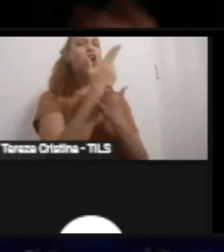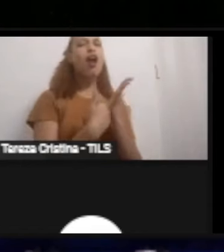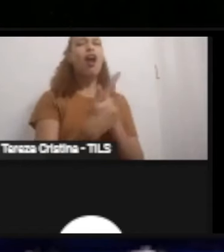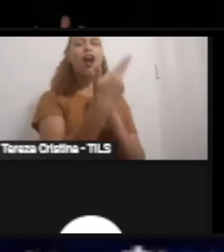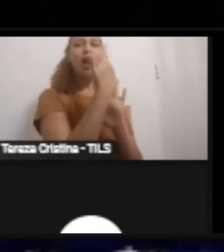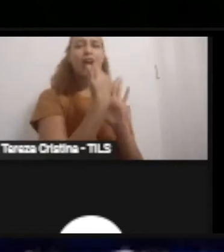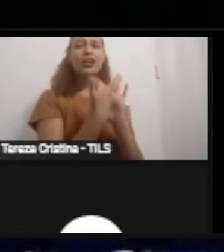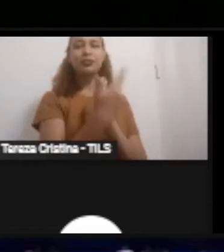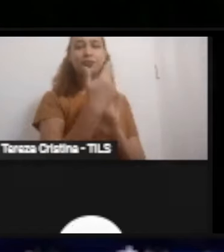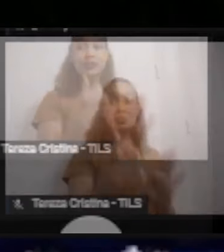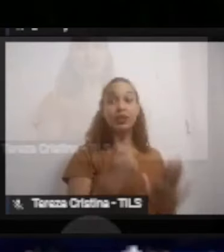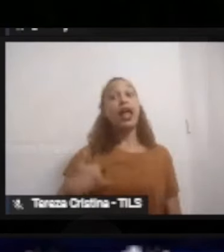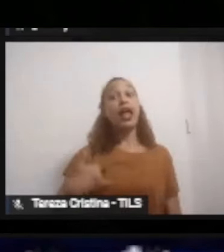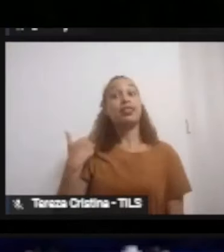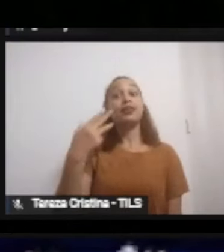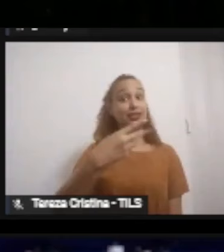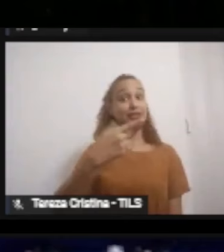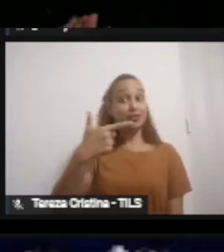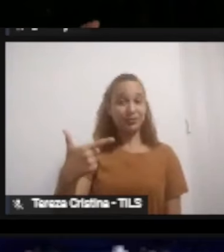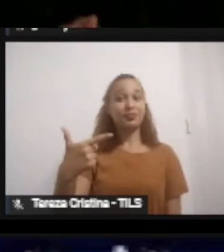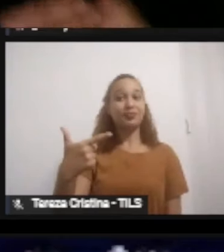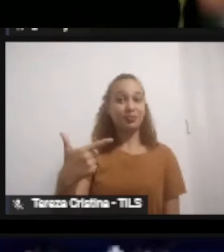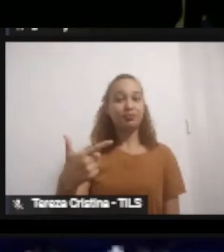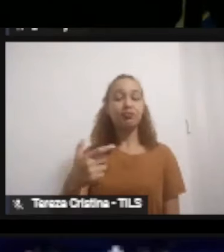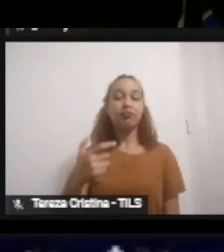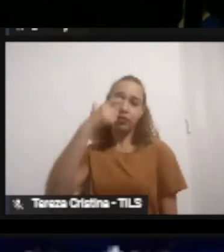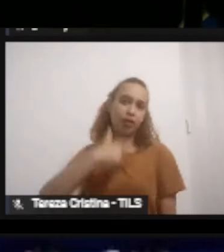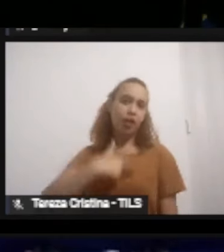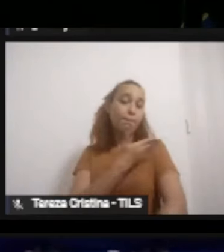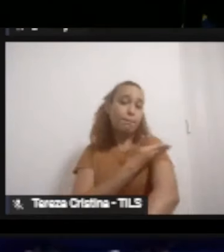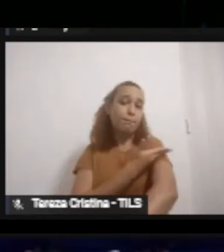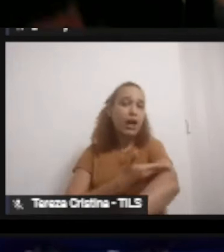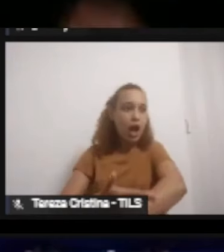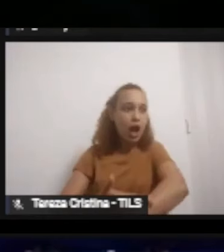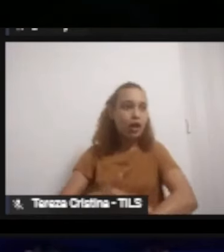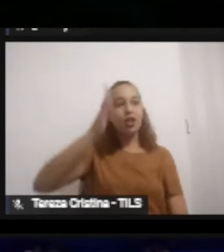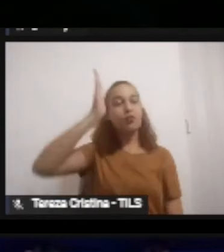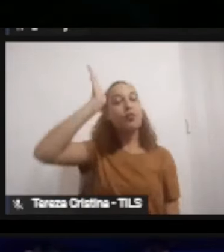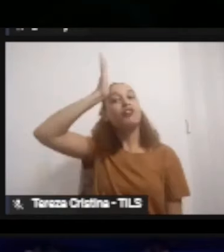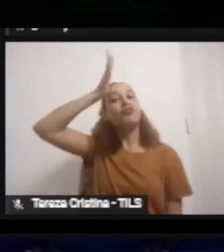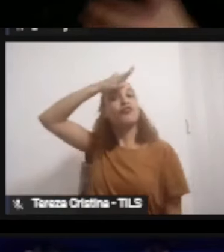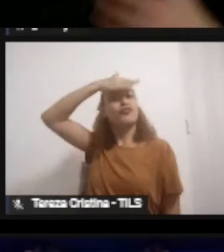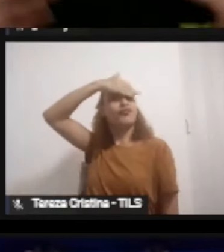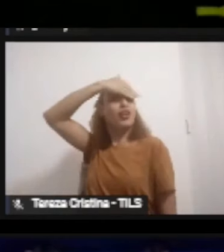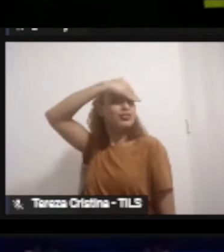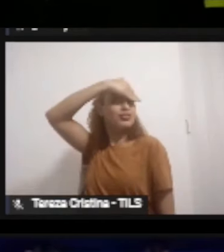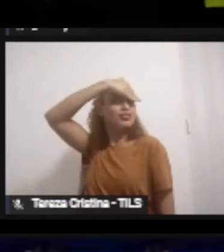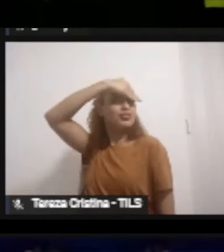Tenho 32 anos, sou branca, tenho uma franja também.